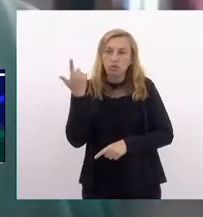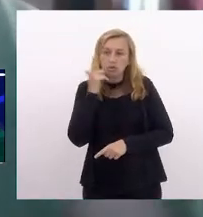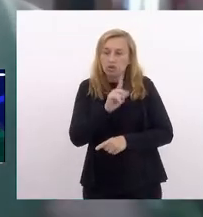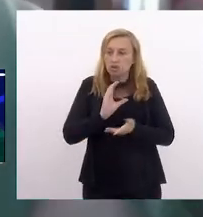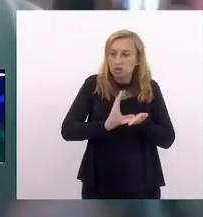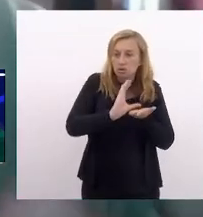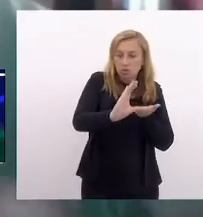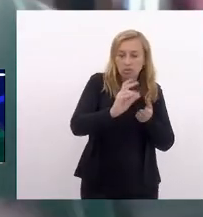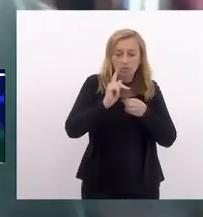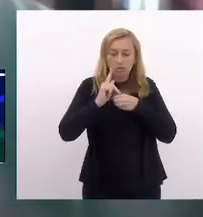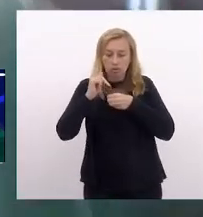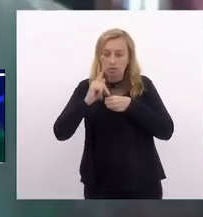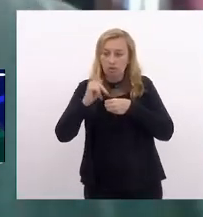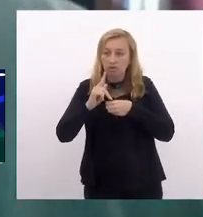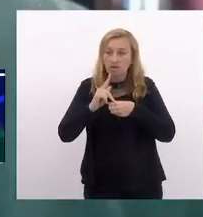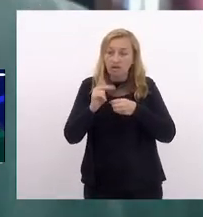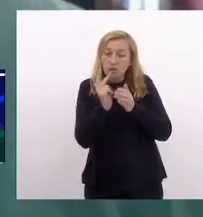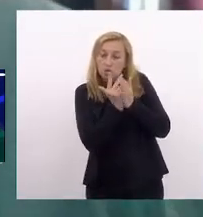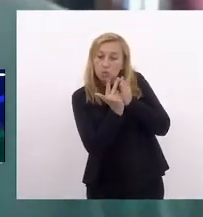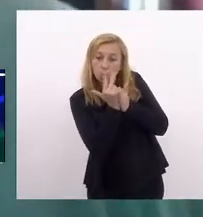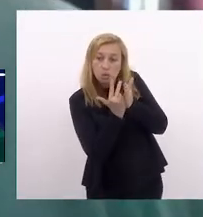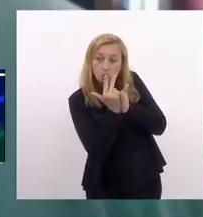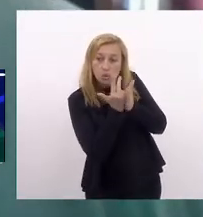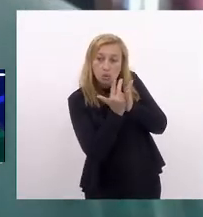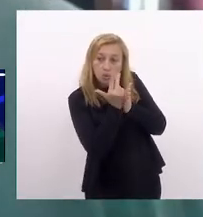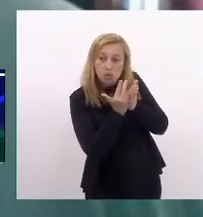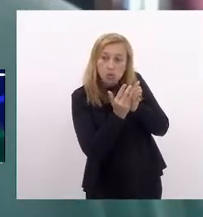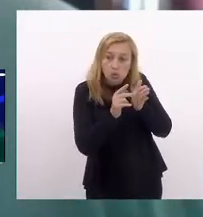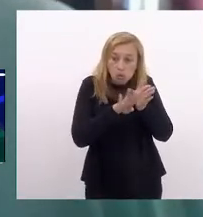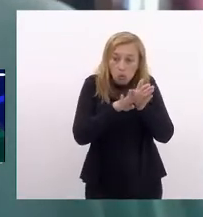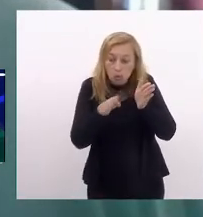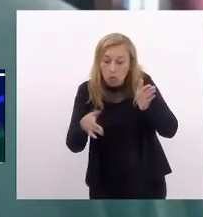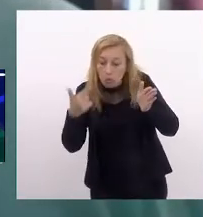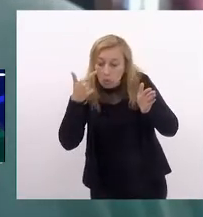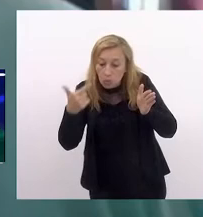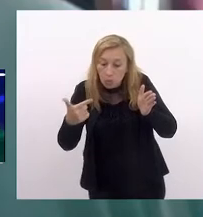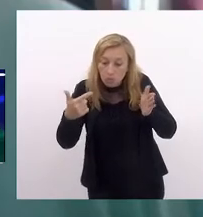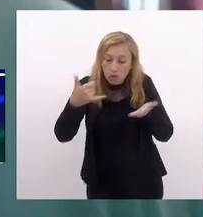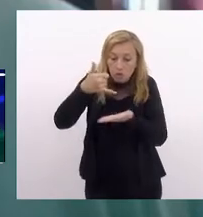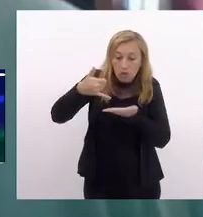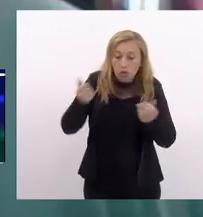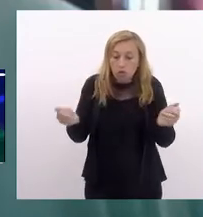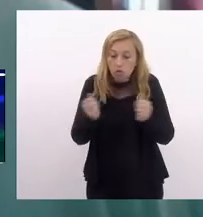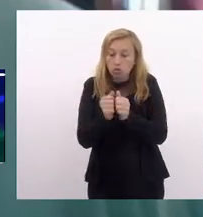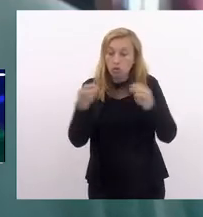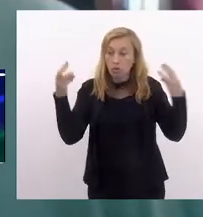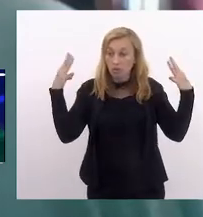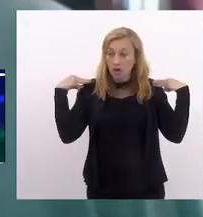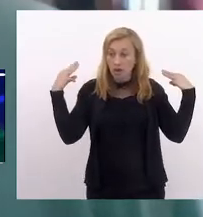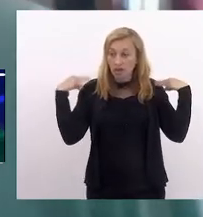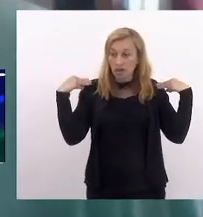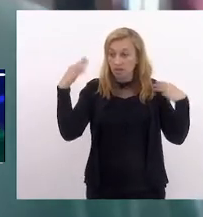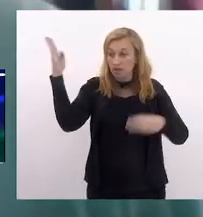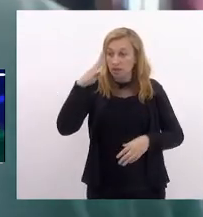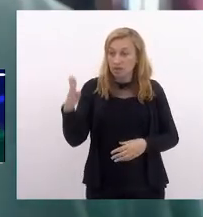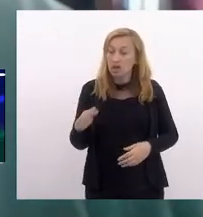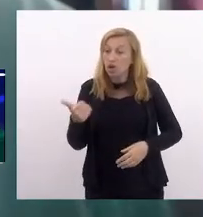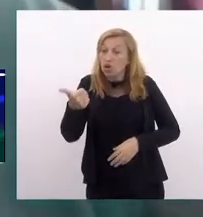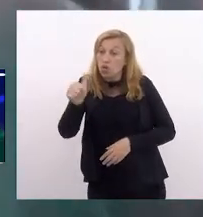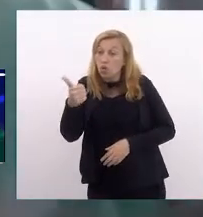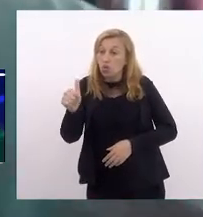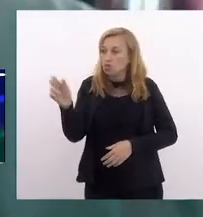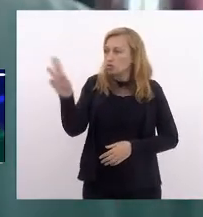da Petrobras fazer um mapeamento do litoral faça o óleo junto com a marinha brasileira e universidades